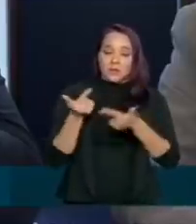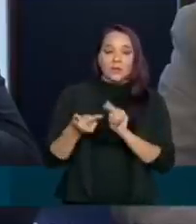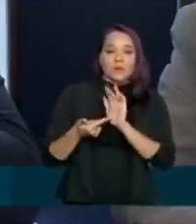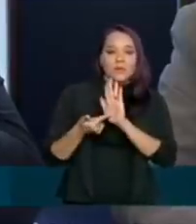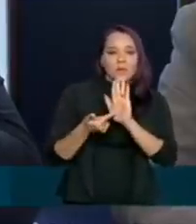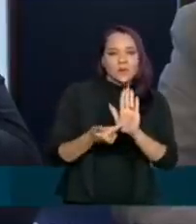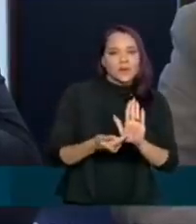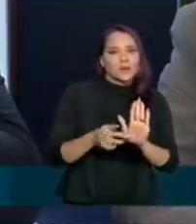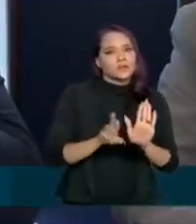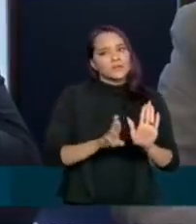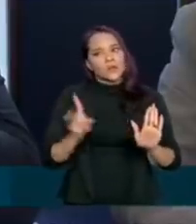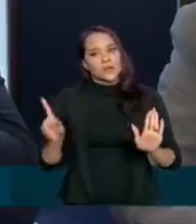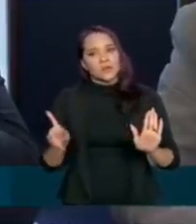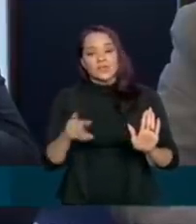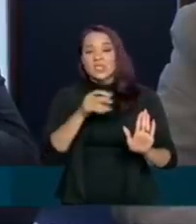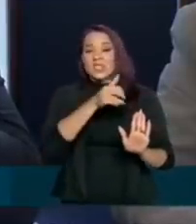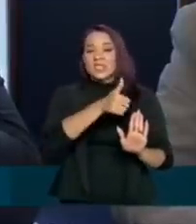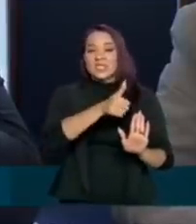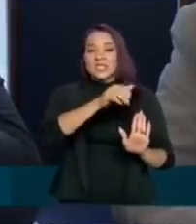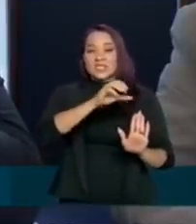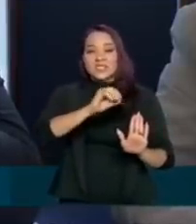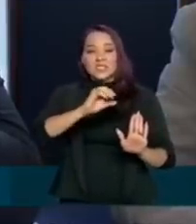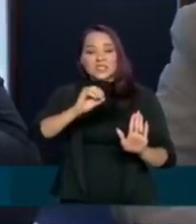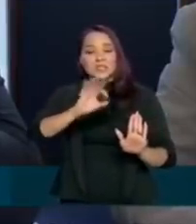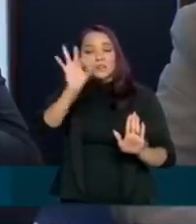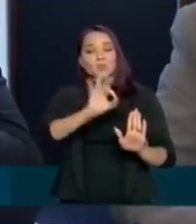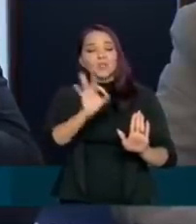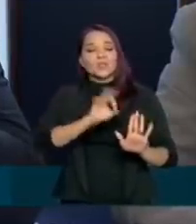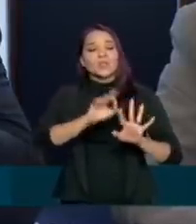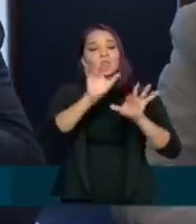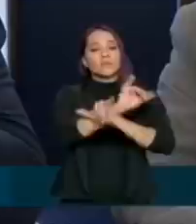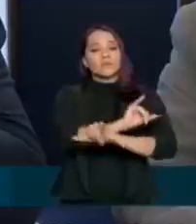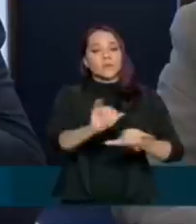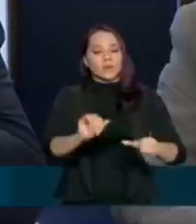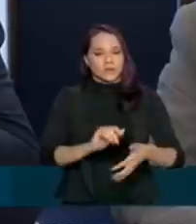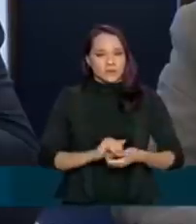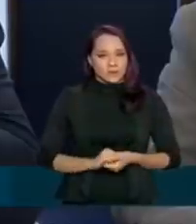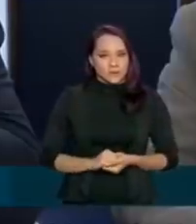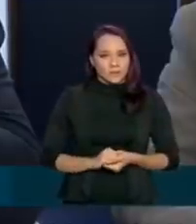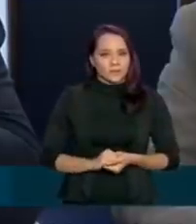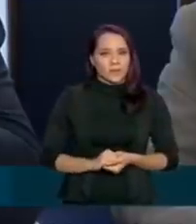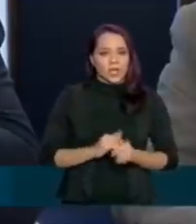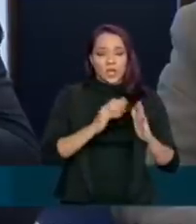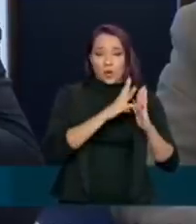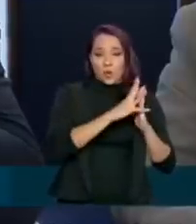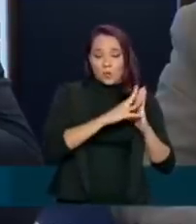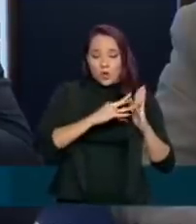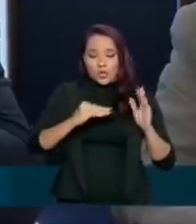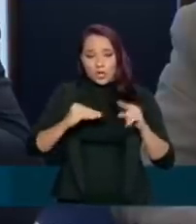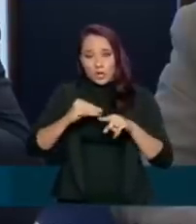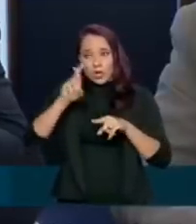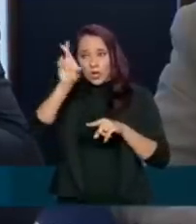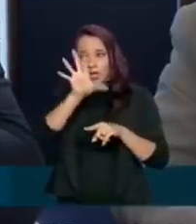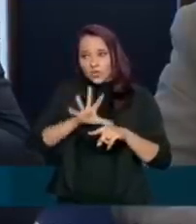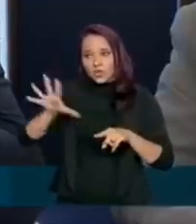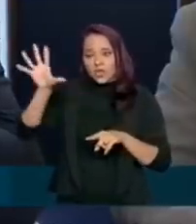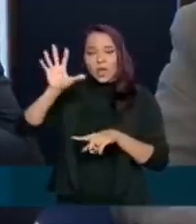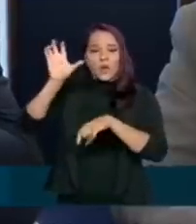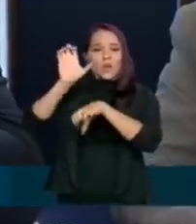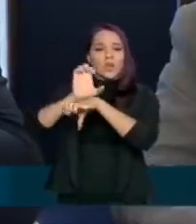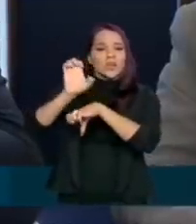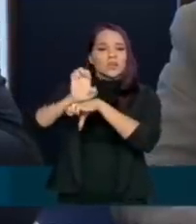ao contrário, 100% dos dados. E com a modelagem regional,